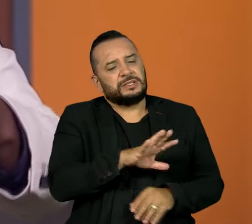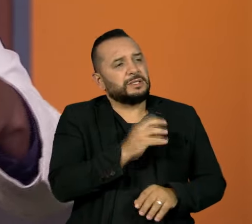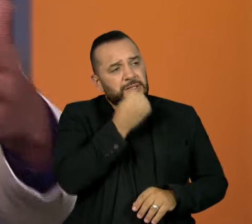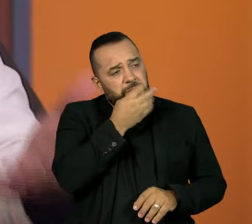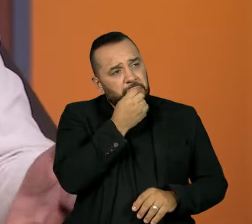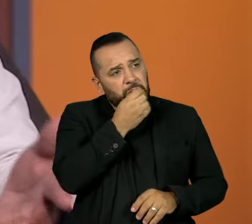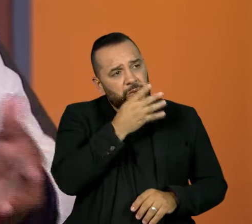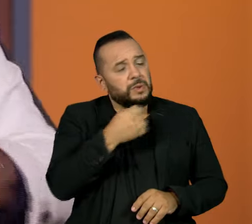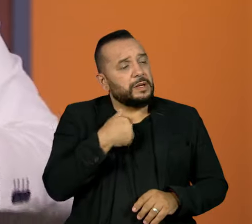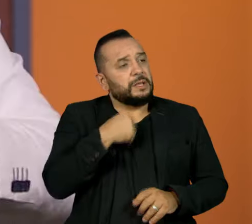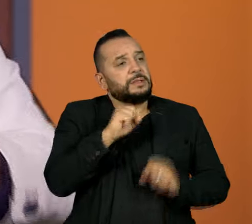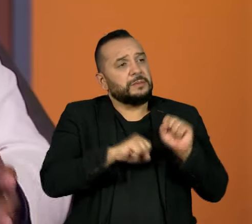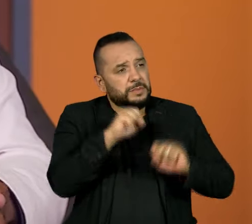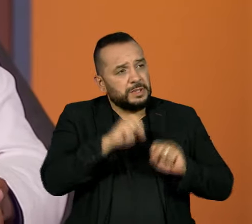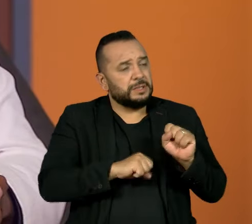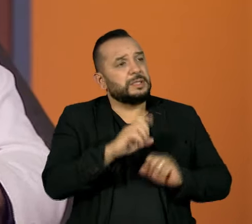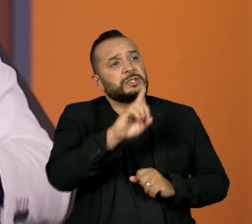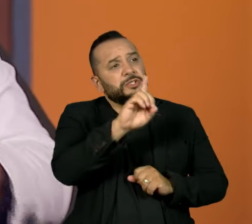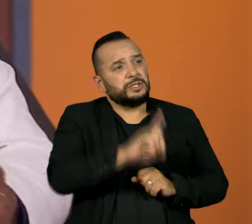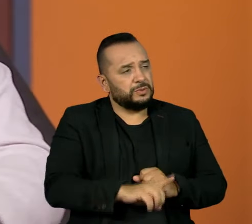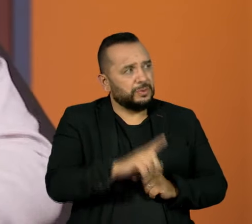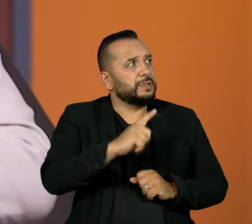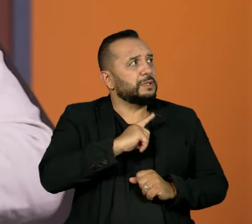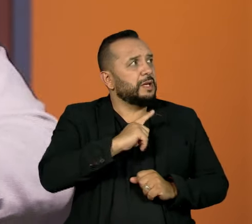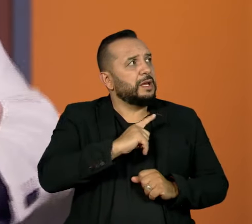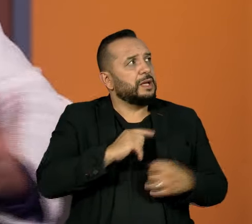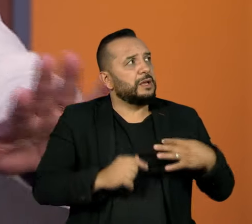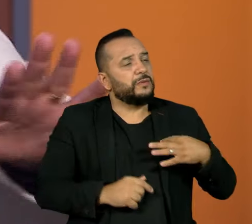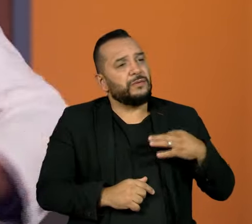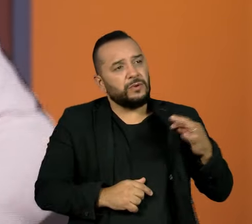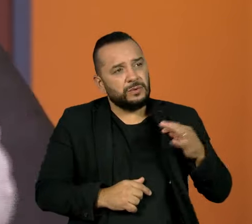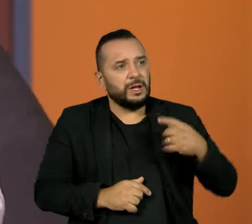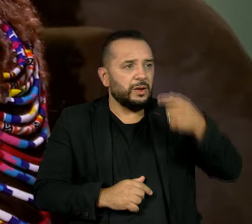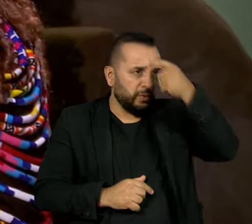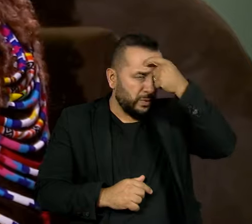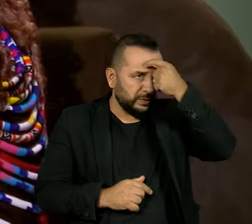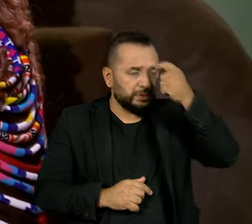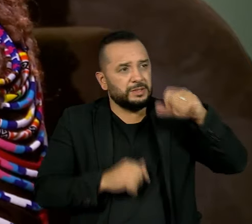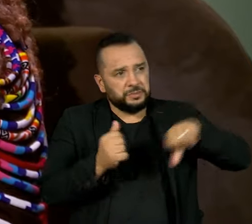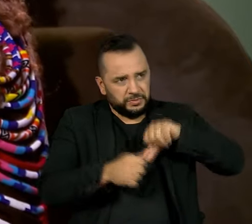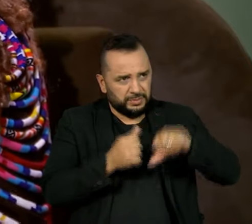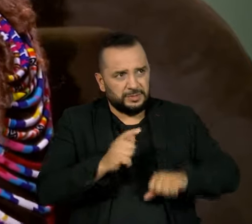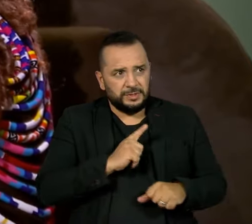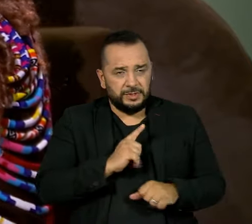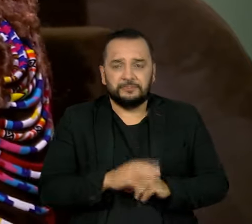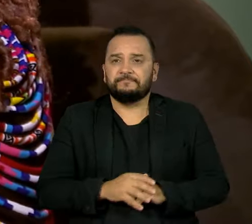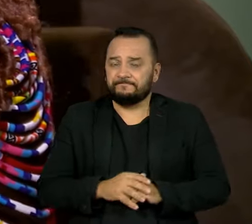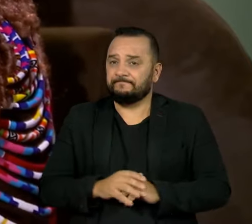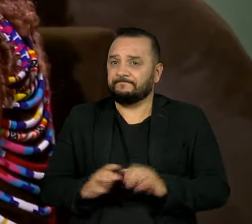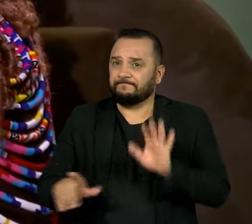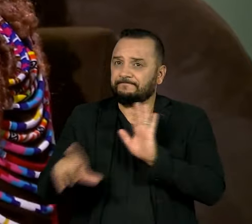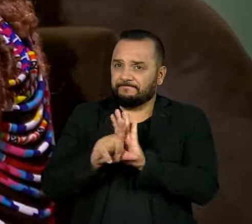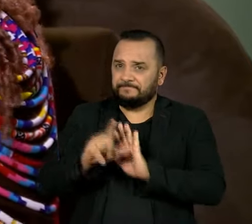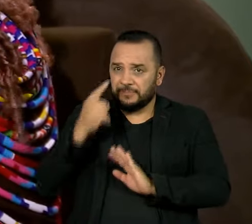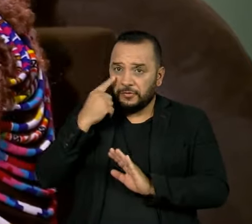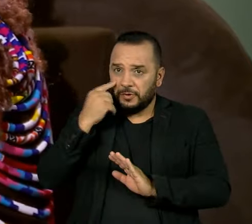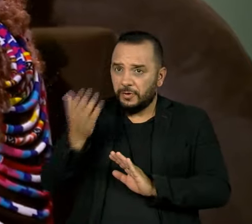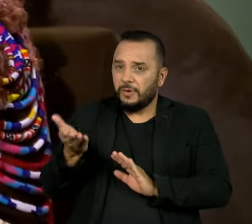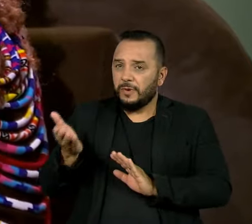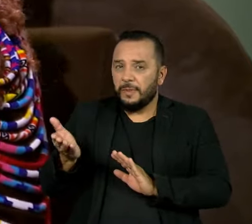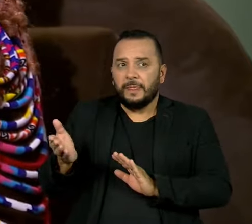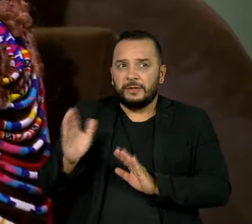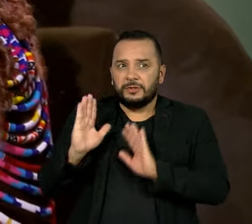os seus dirigentes, automaticamente e voluntariamente farão essa revolução? Eu acredito que as leis, como a gente vê agora, por exemplo, a Lei da